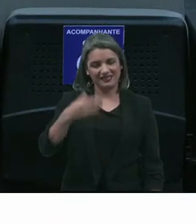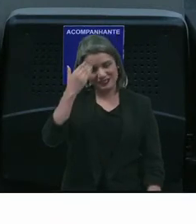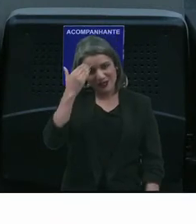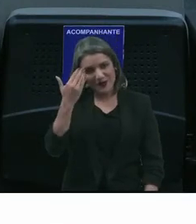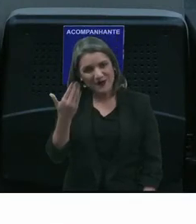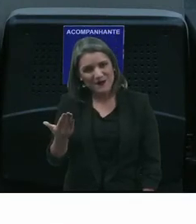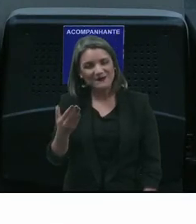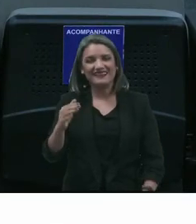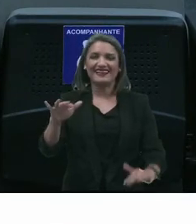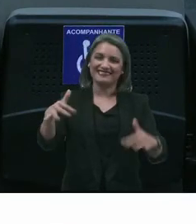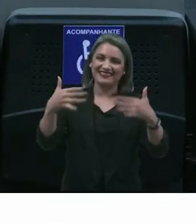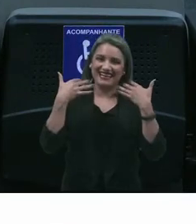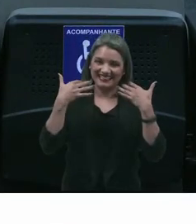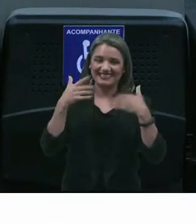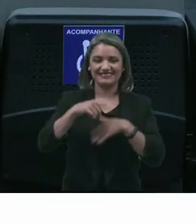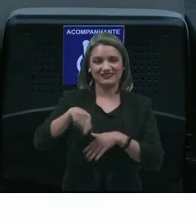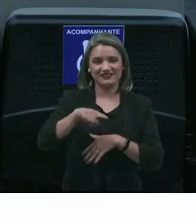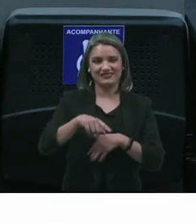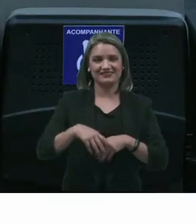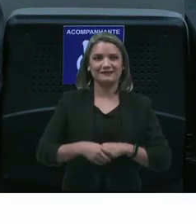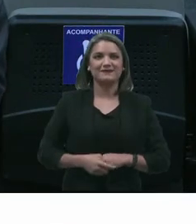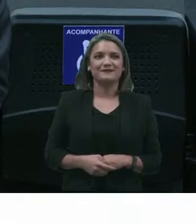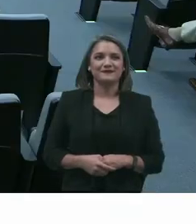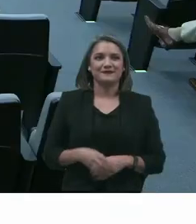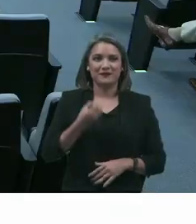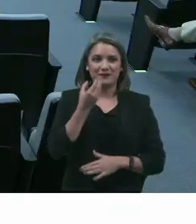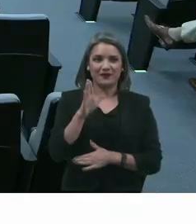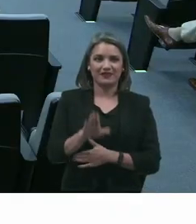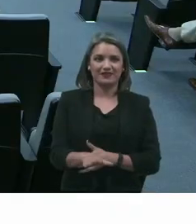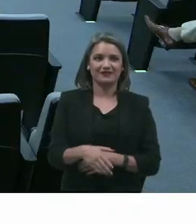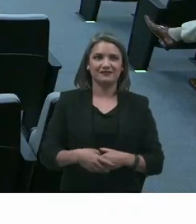como sempre, a atenção das senhoras e dos senhores. Boa tarde.